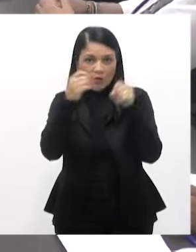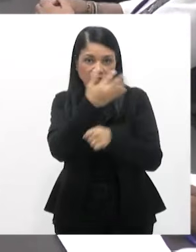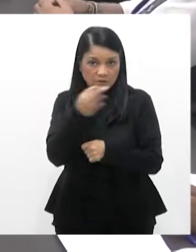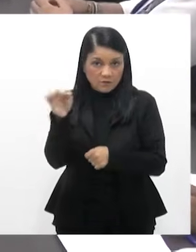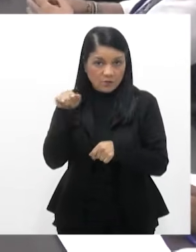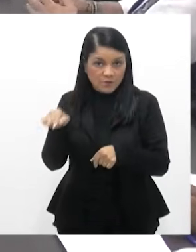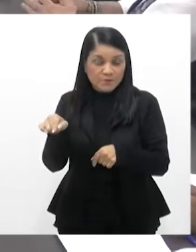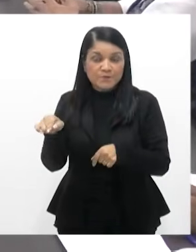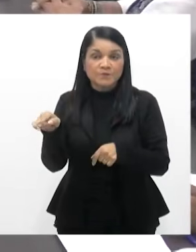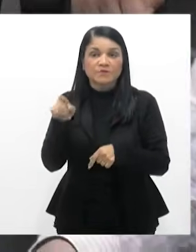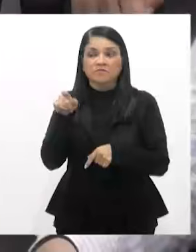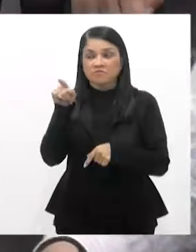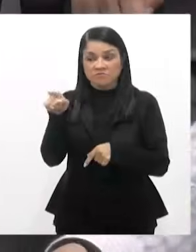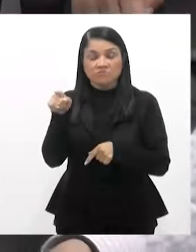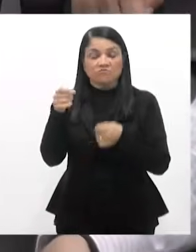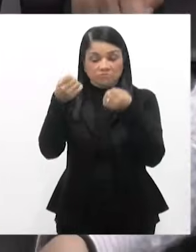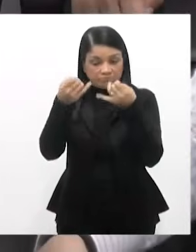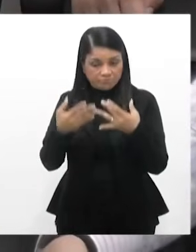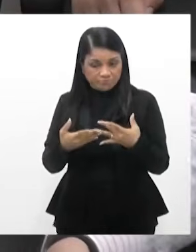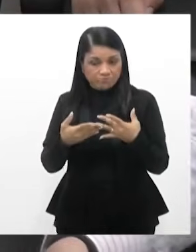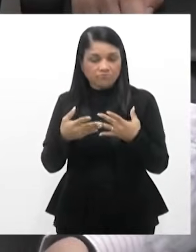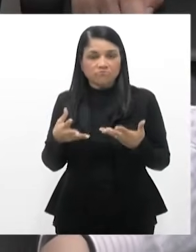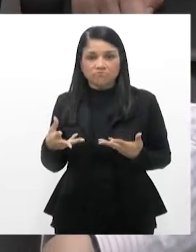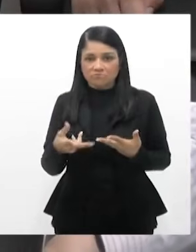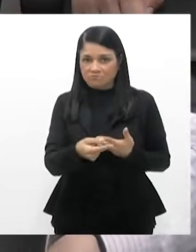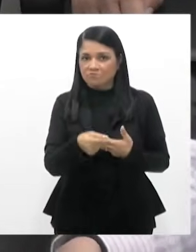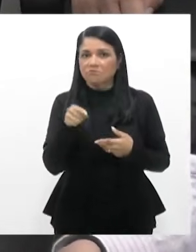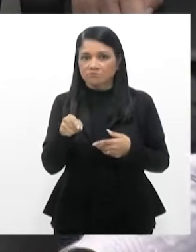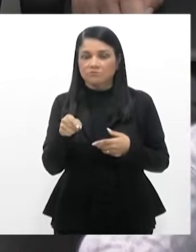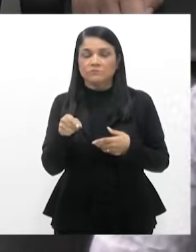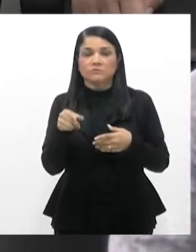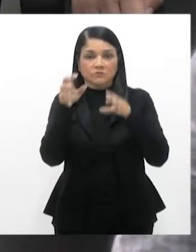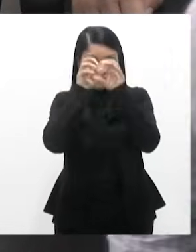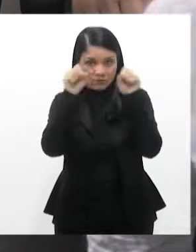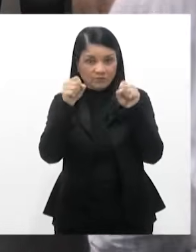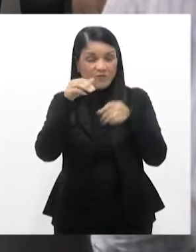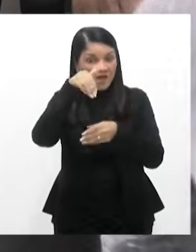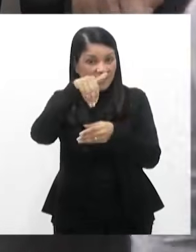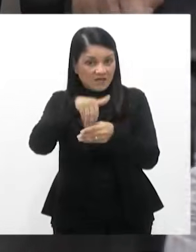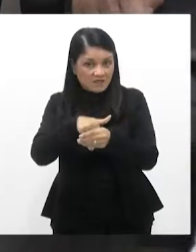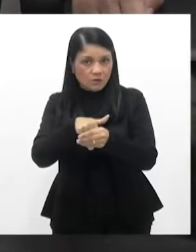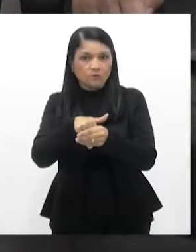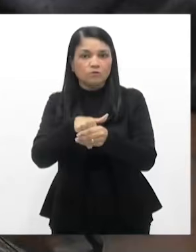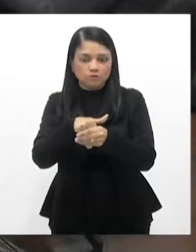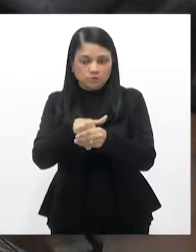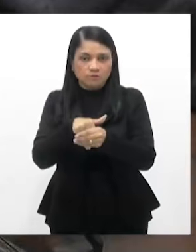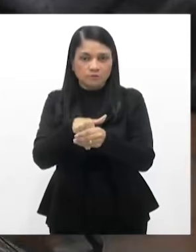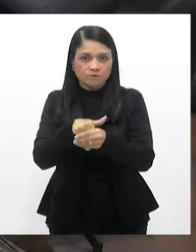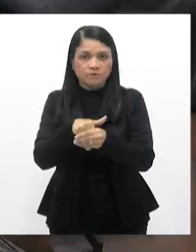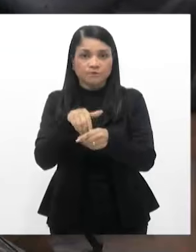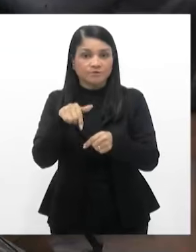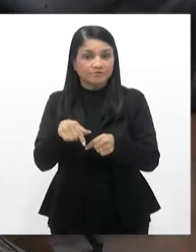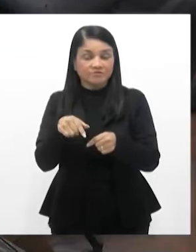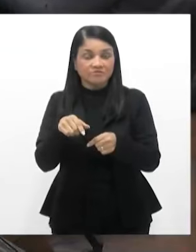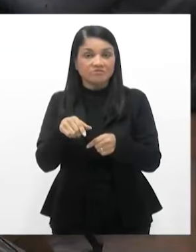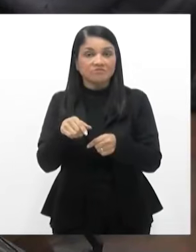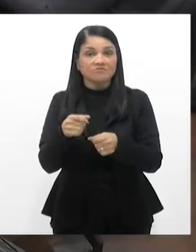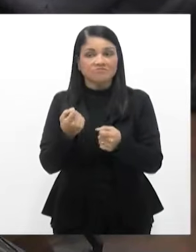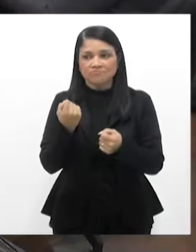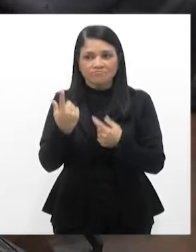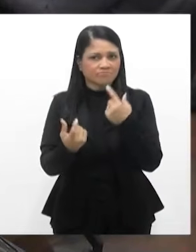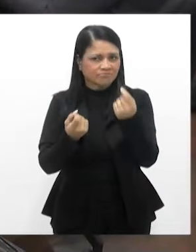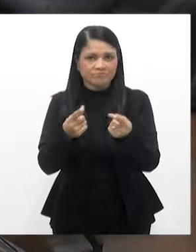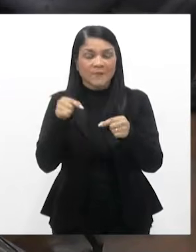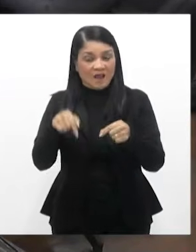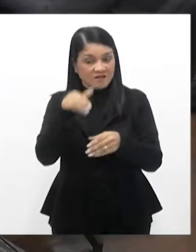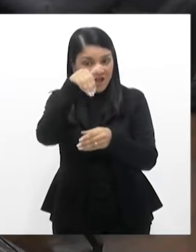traz com muita qualidade o que o Supremo se manifestou em relação à eleição extemporânea. Sim. Essa eleição não é extemporânea. Sim. Essa